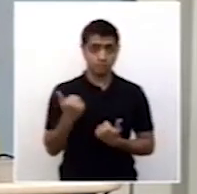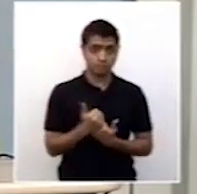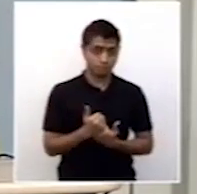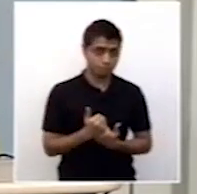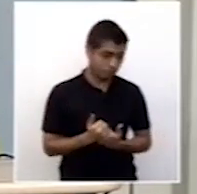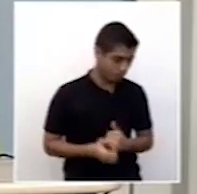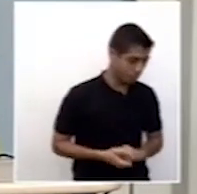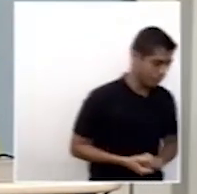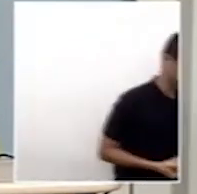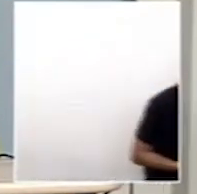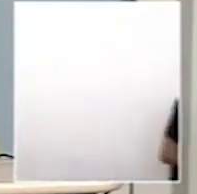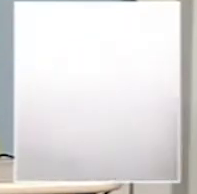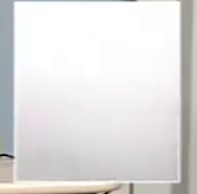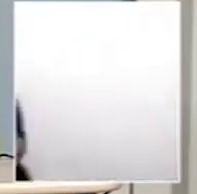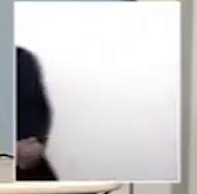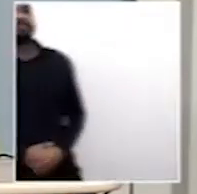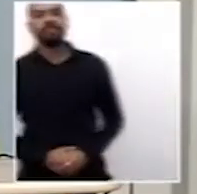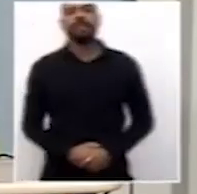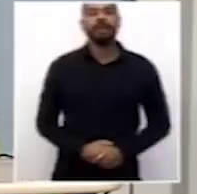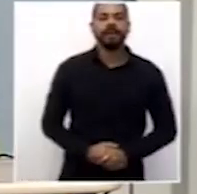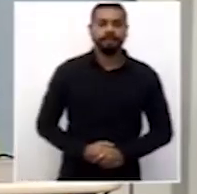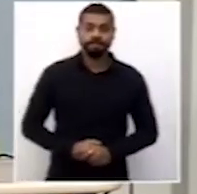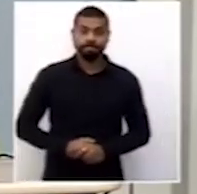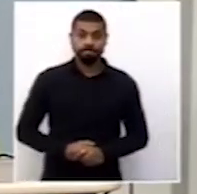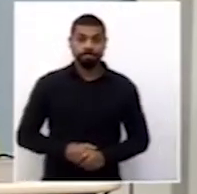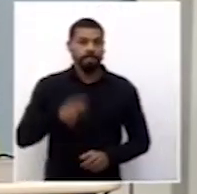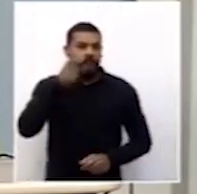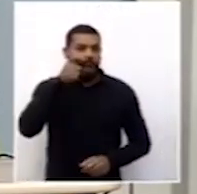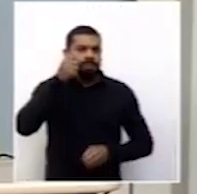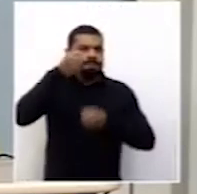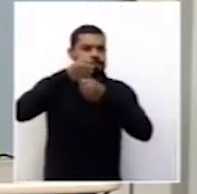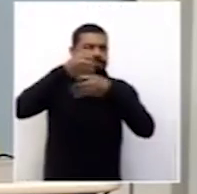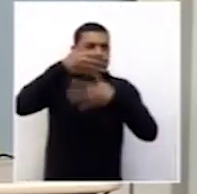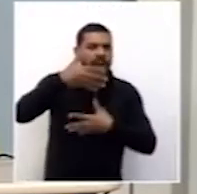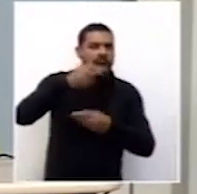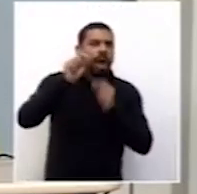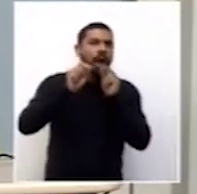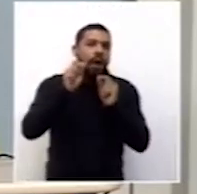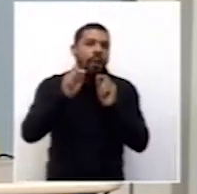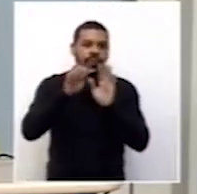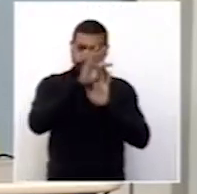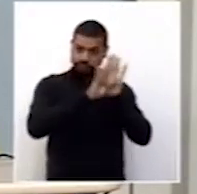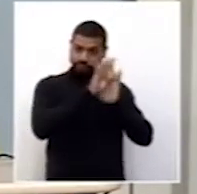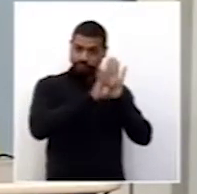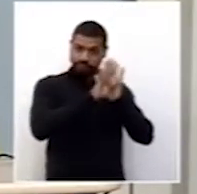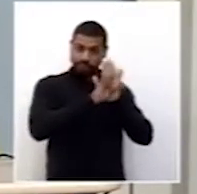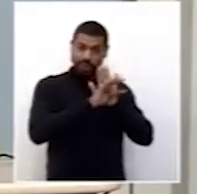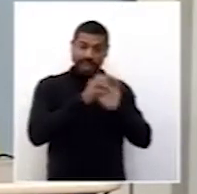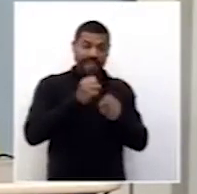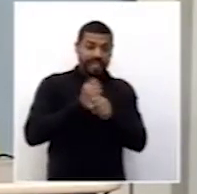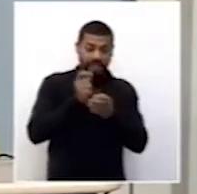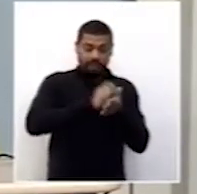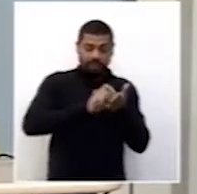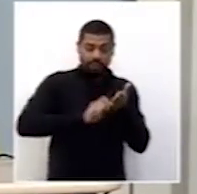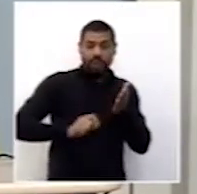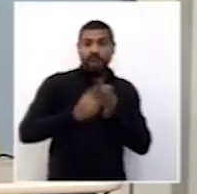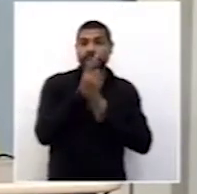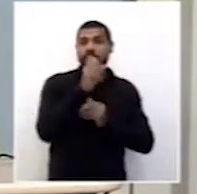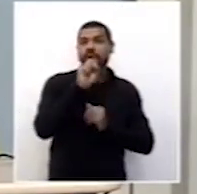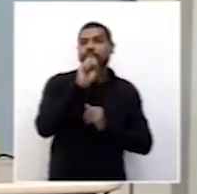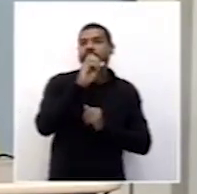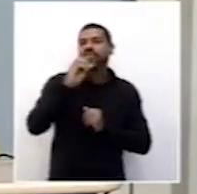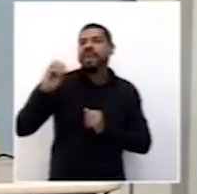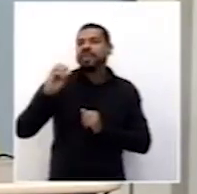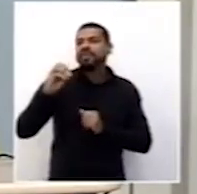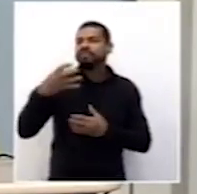Digam no chat o que vocês acharam, se realmente o texto escrito por Machado de Assis em 1800, se ele não tem nada a ver